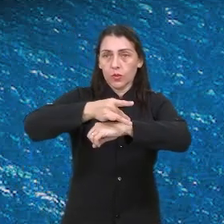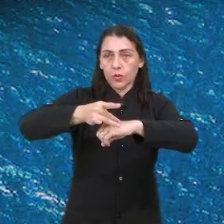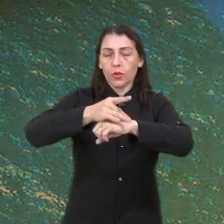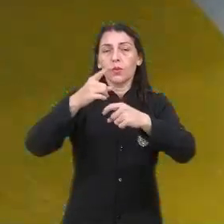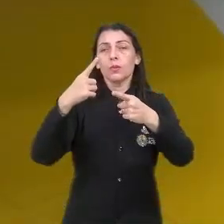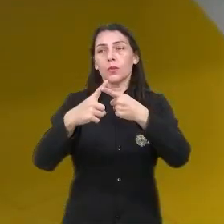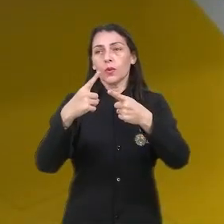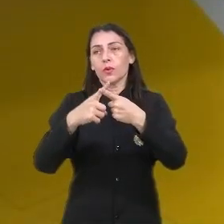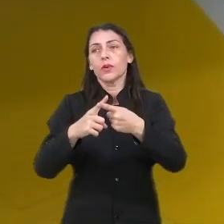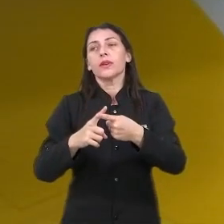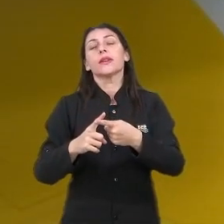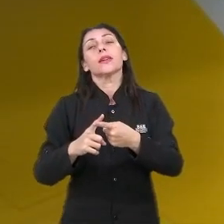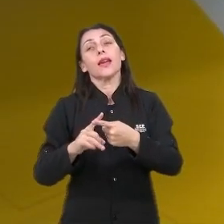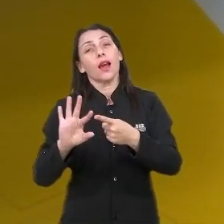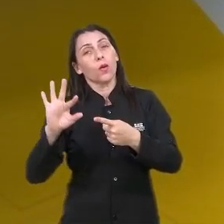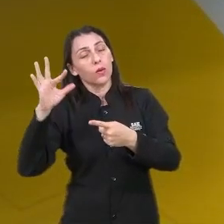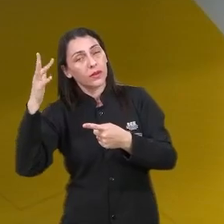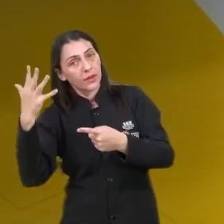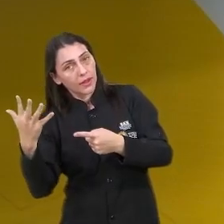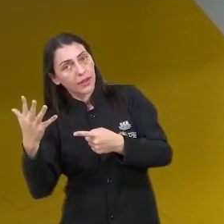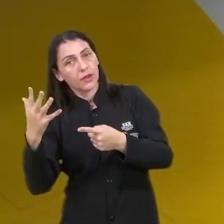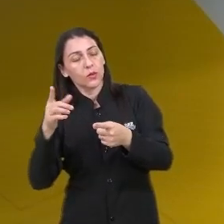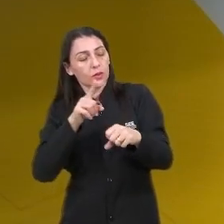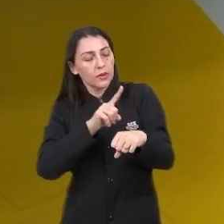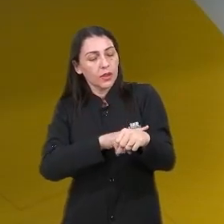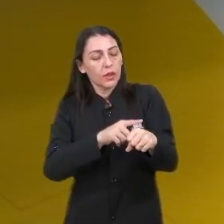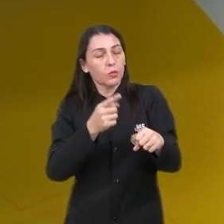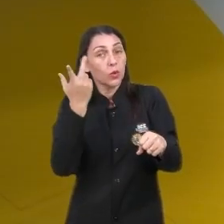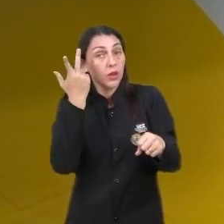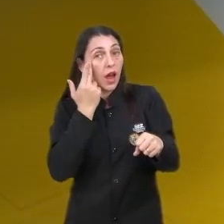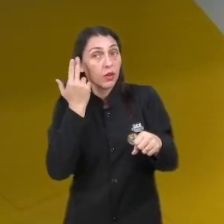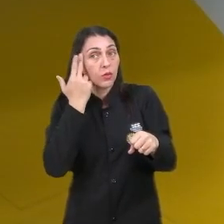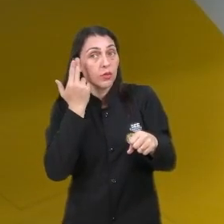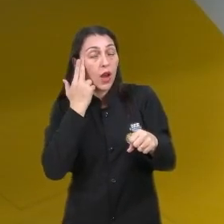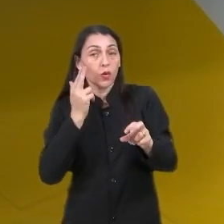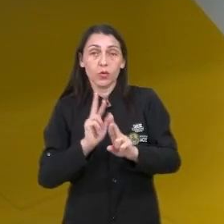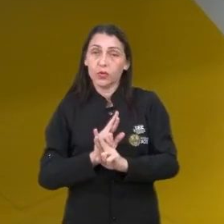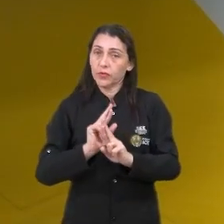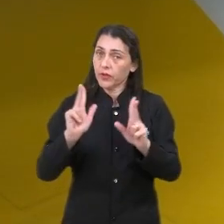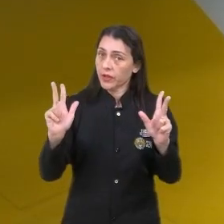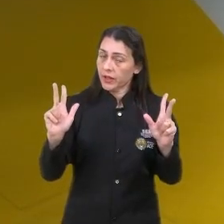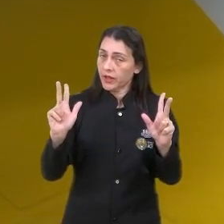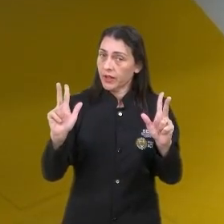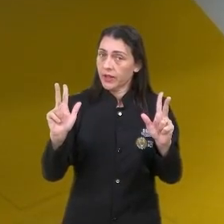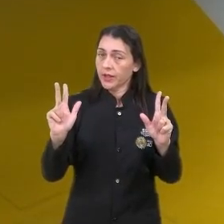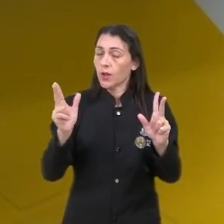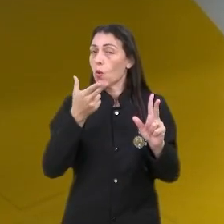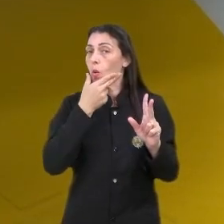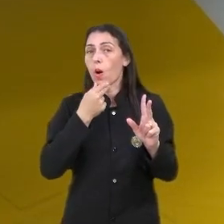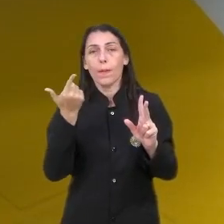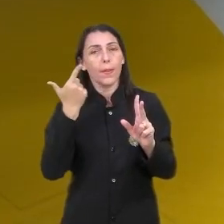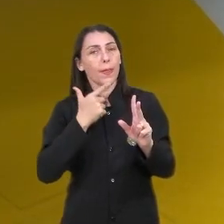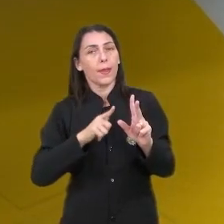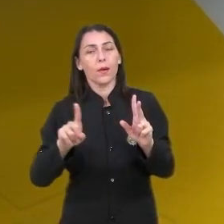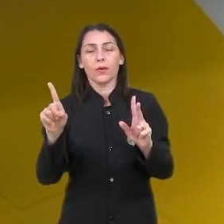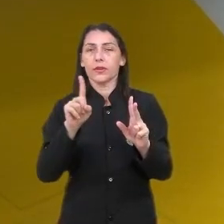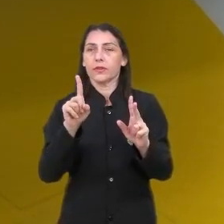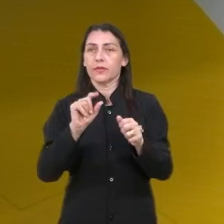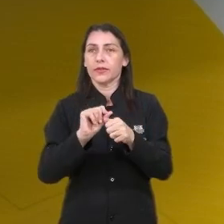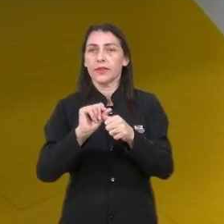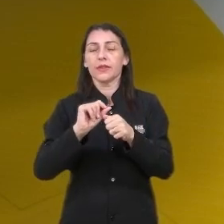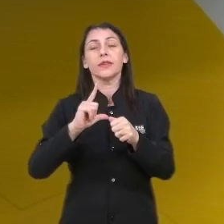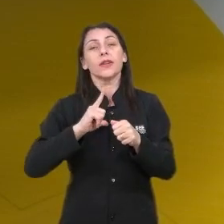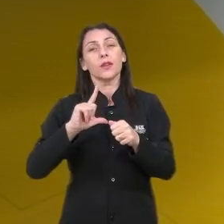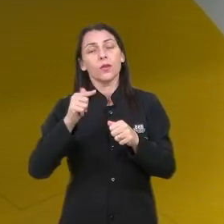a fossilização ela acontece num tempo natural, num tempo diferente, sem a interferência humana. E aí a gente tem também